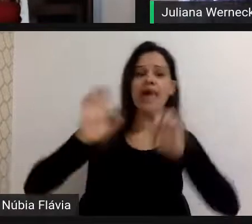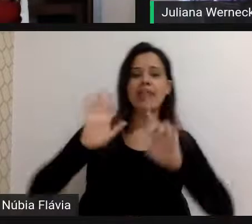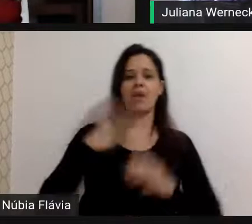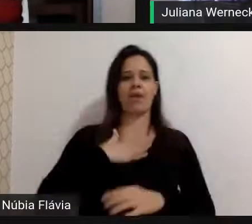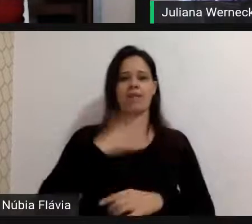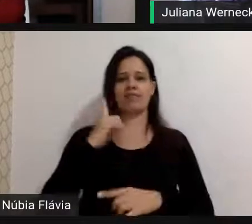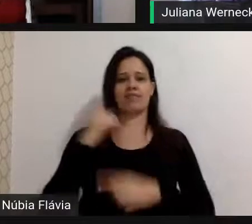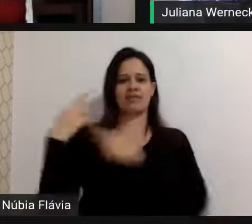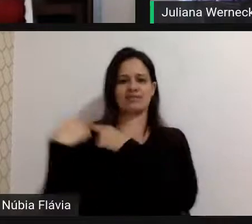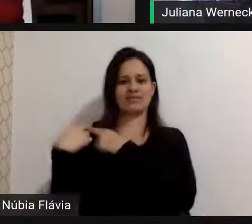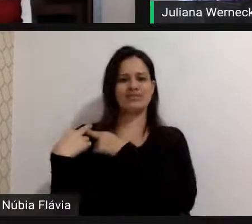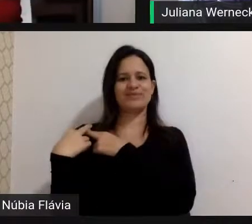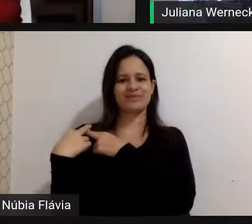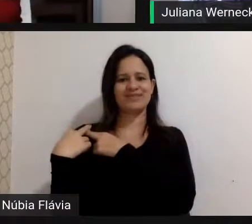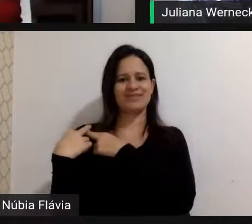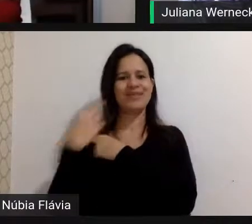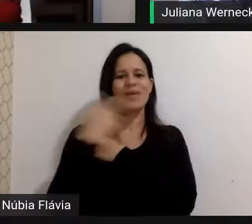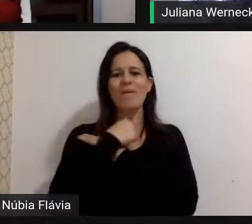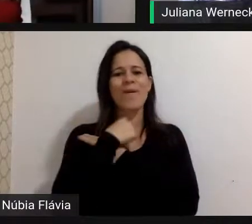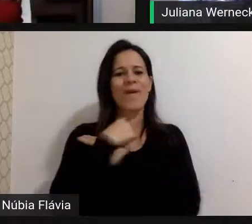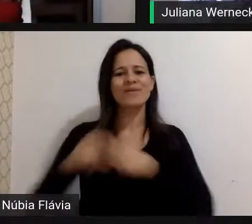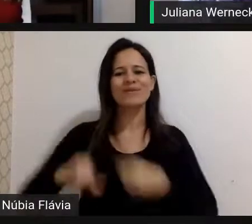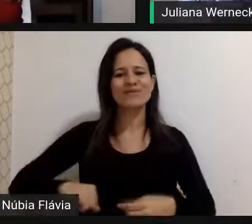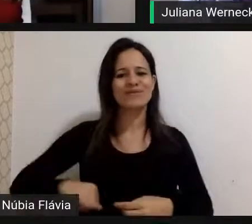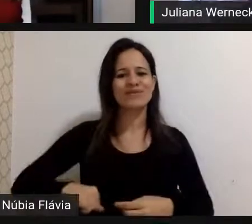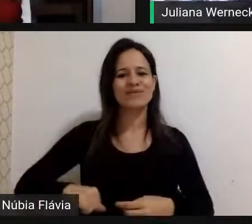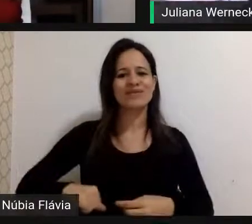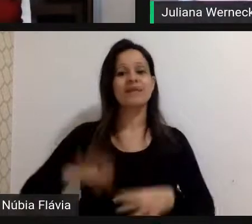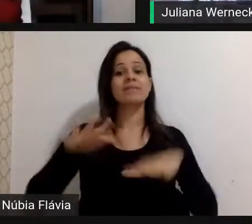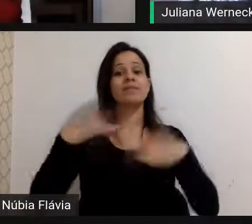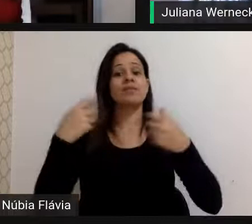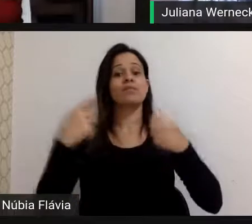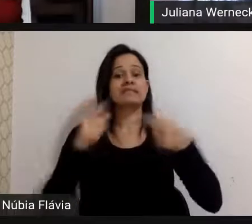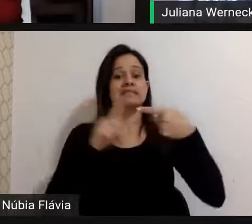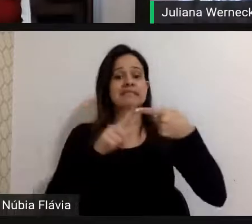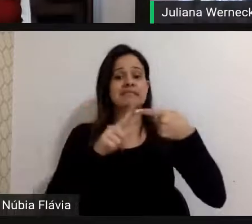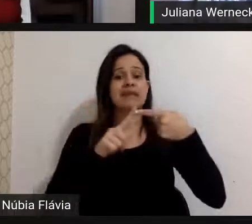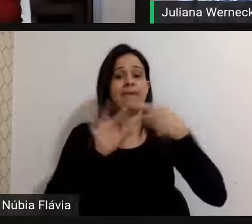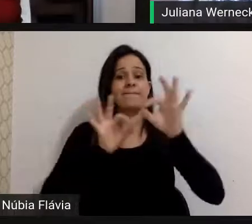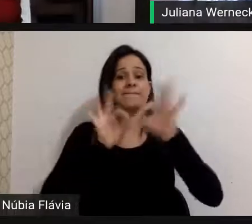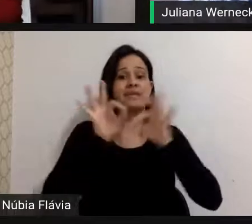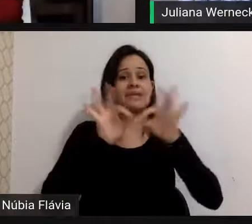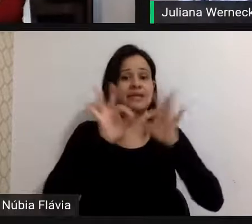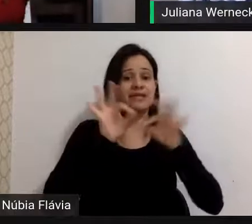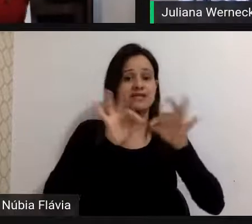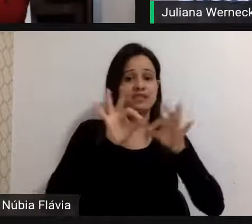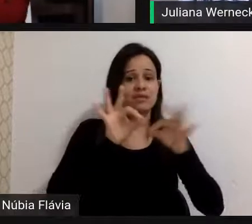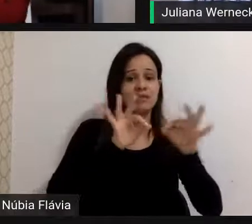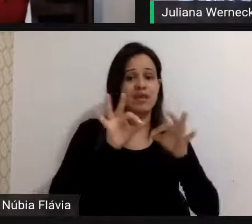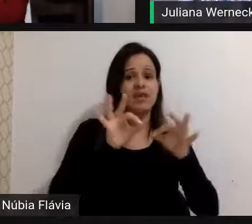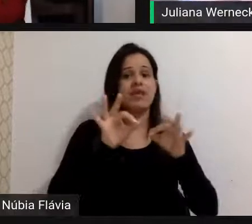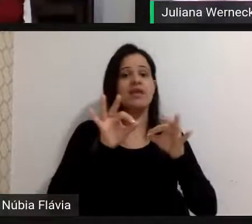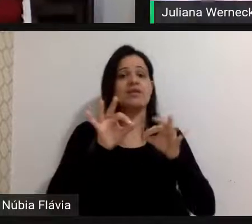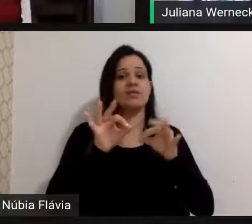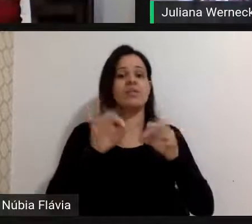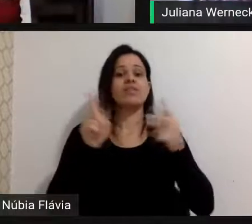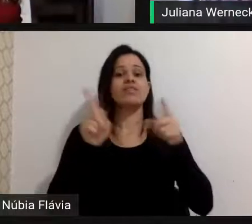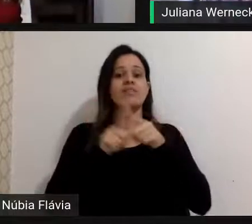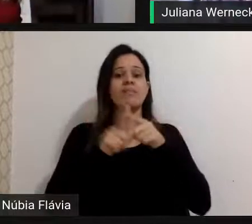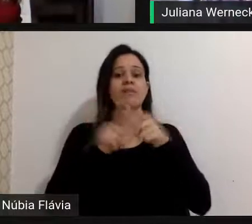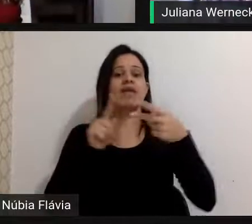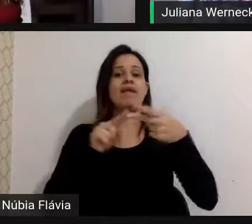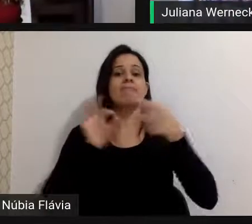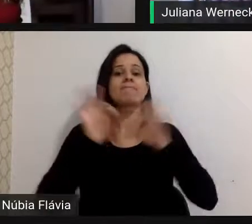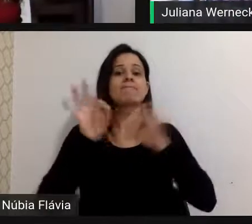E nisso, né, assim, então é o planejamento, né, para a gente poder, os planos B, para dar